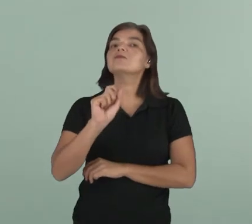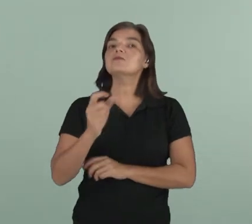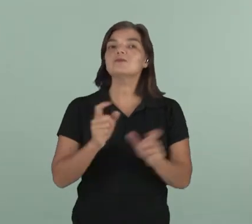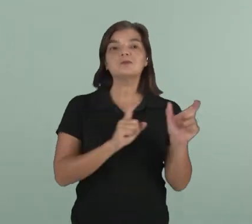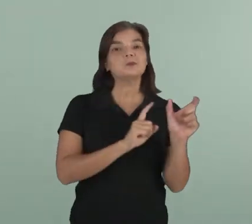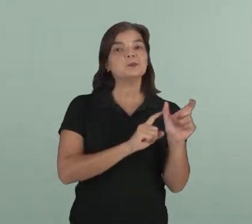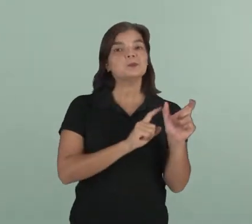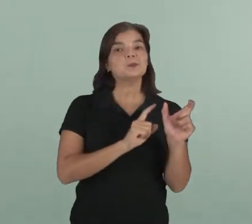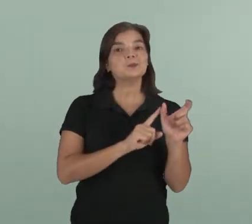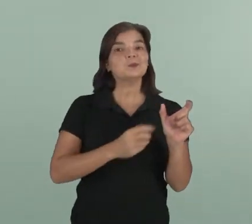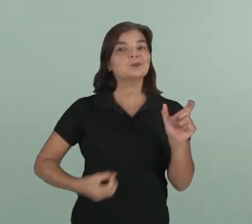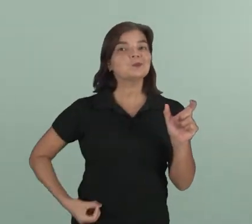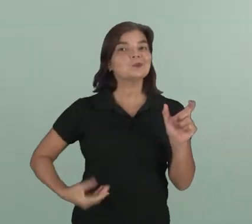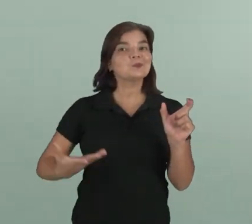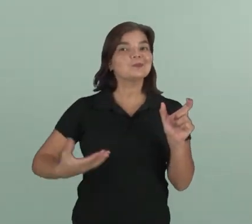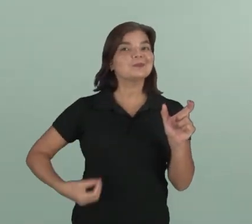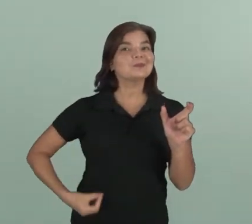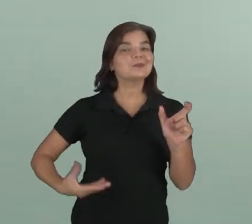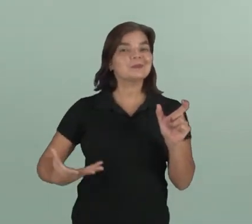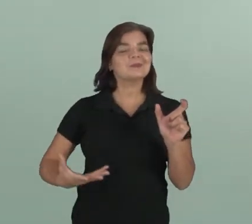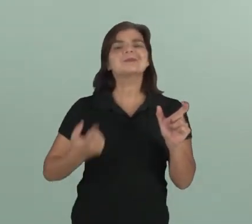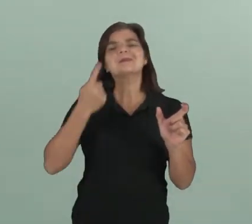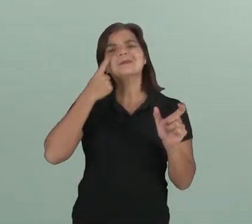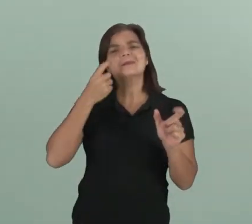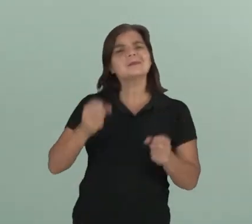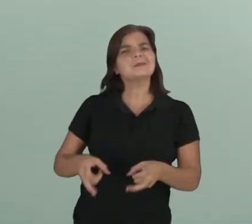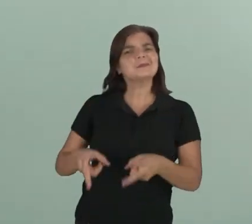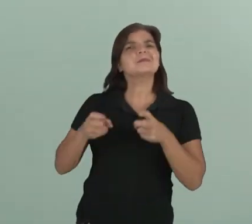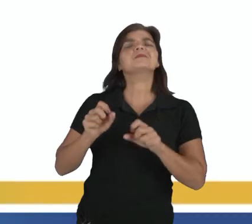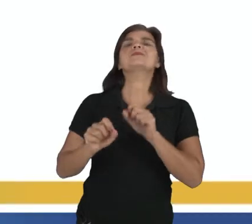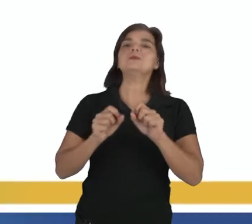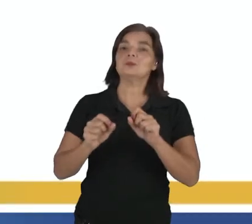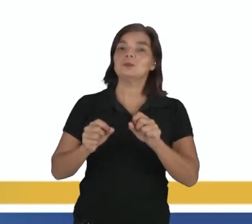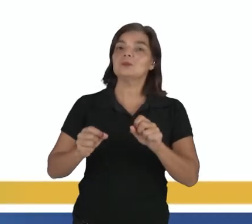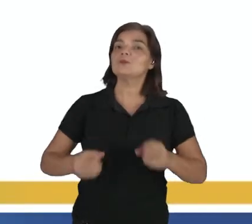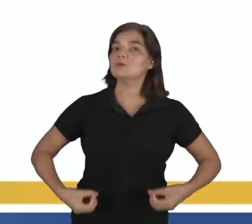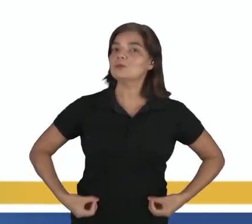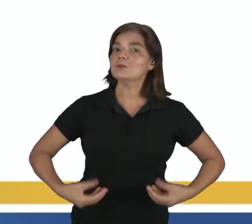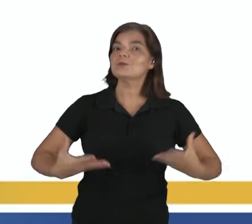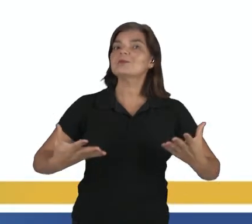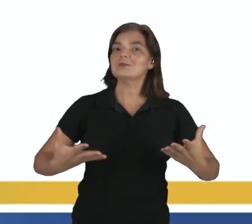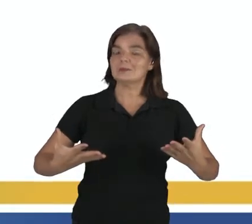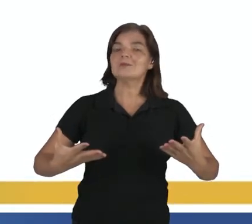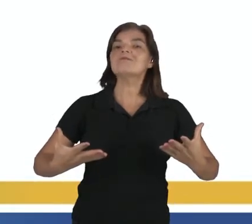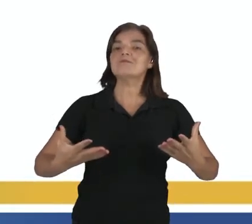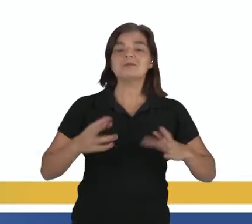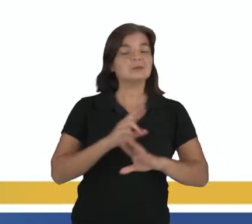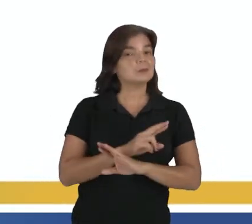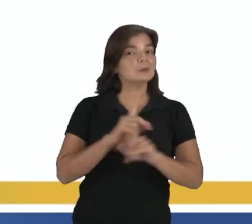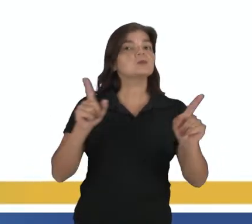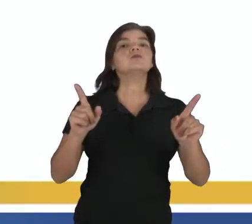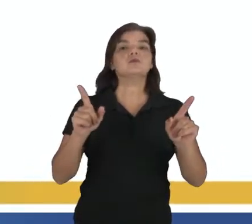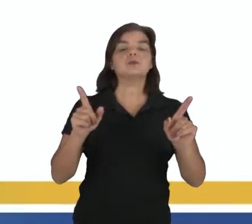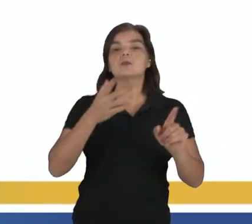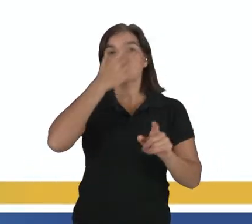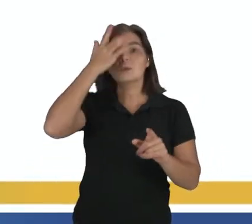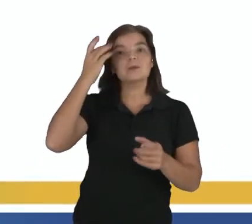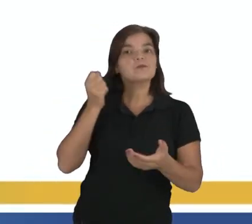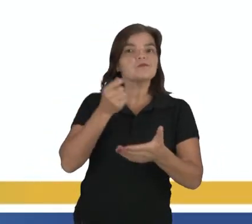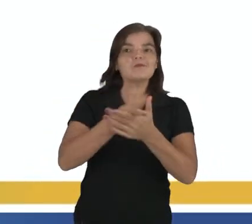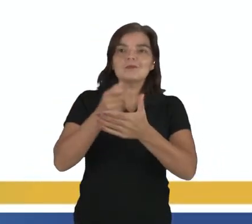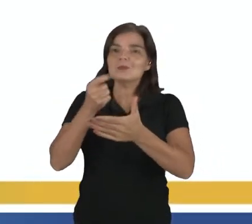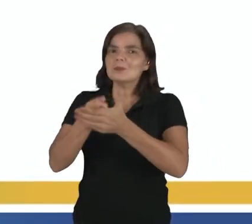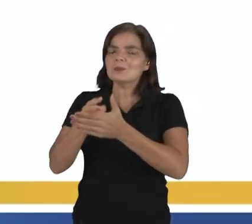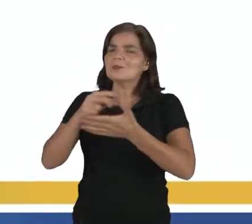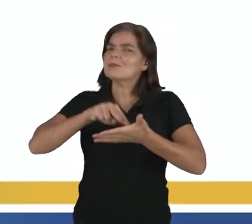expressão consumismo. Então percebam, o consumo ele é um pouco diferente do consumismo.